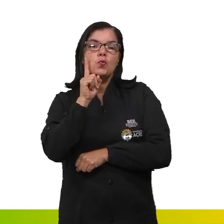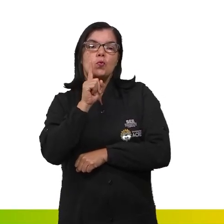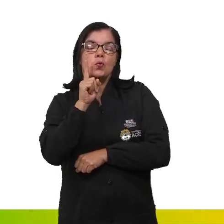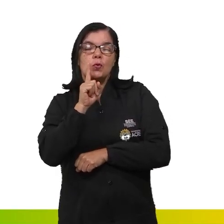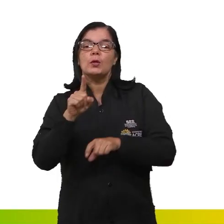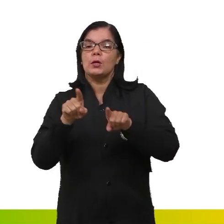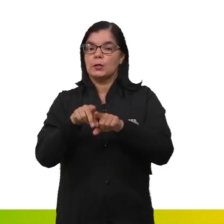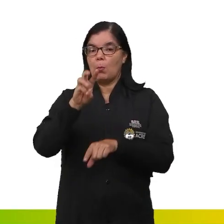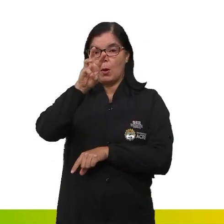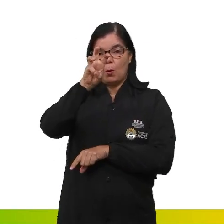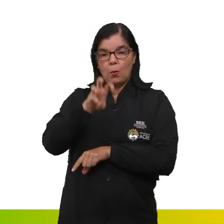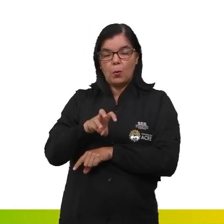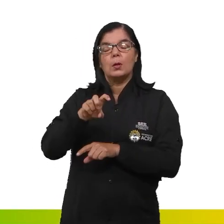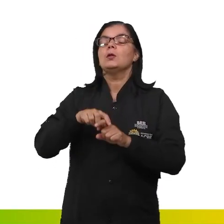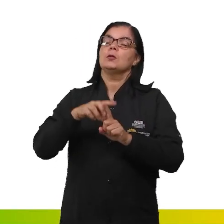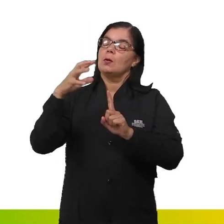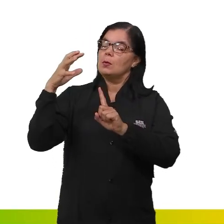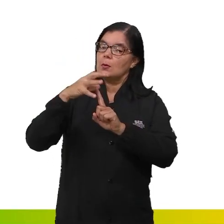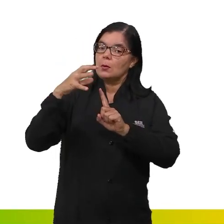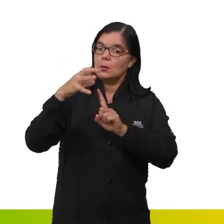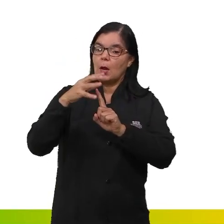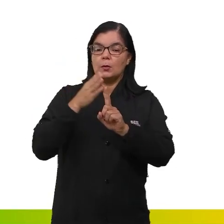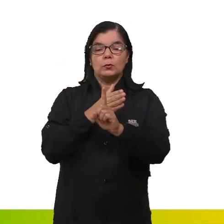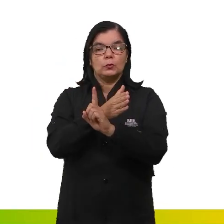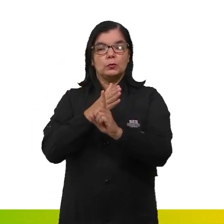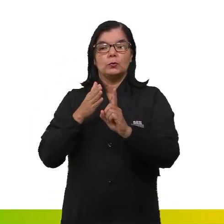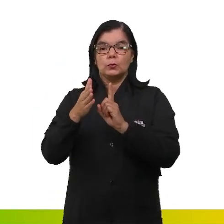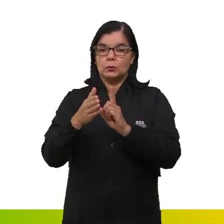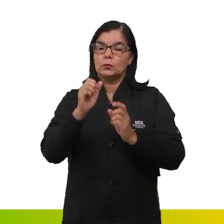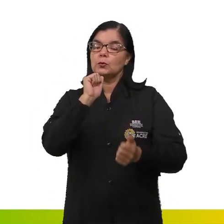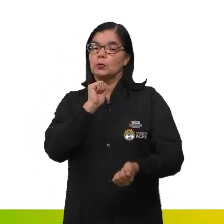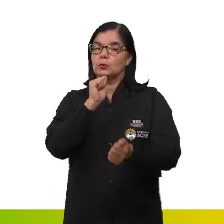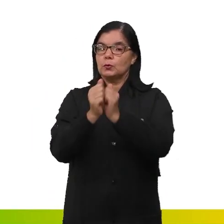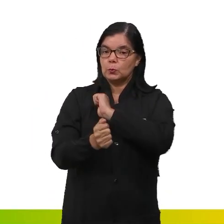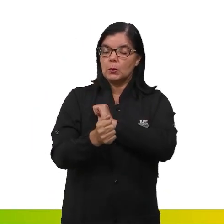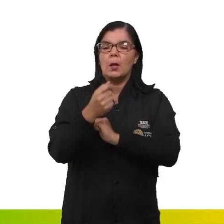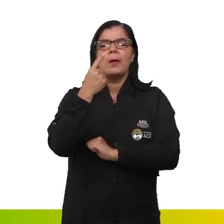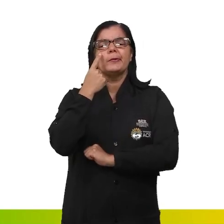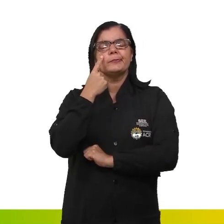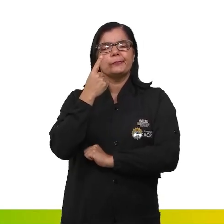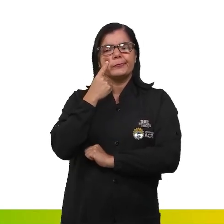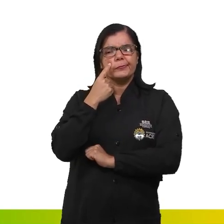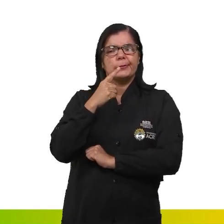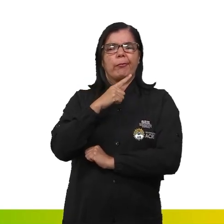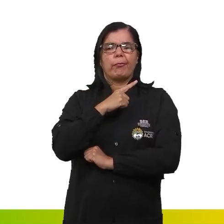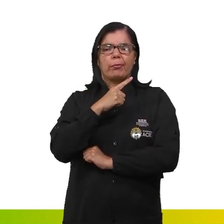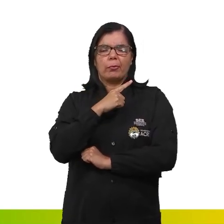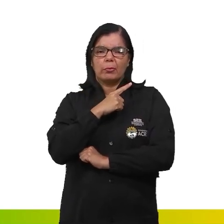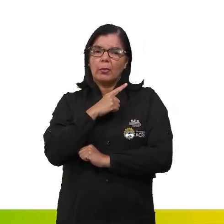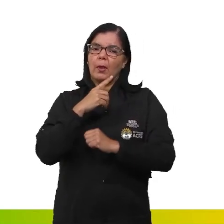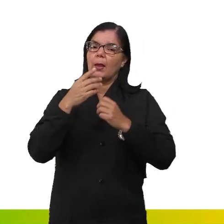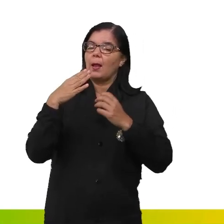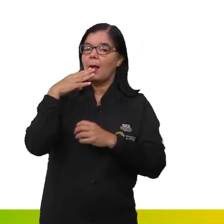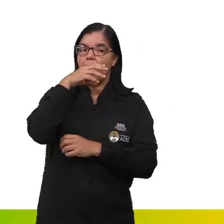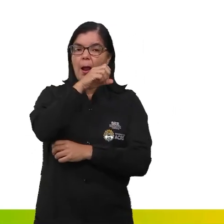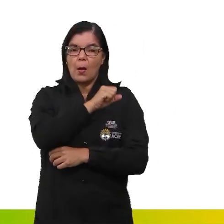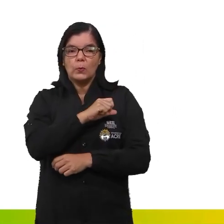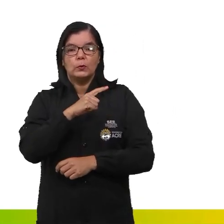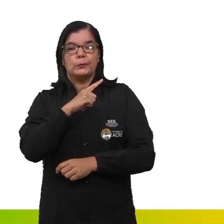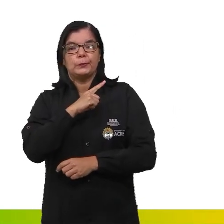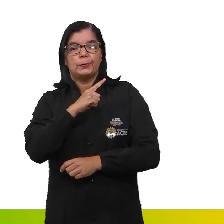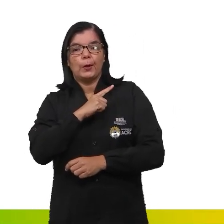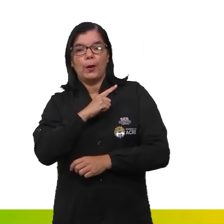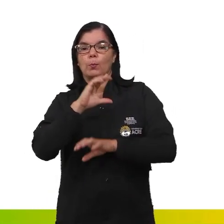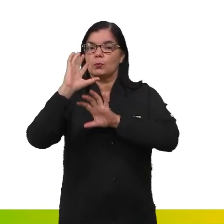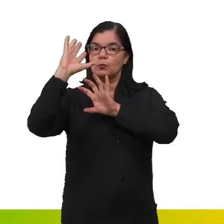Unido, são referências em diversas modalidades esportivas. Aí a gente já tem algumas que eu já posso mencionar rapidamente. Temos